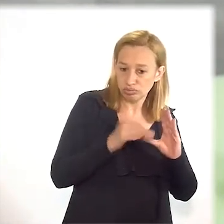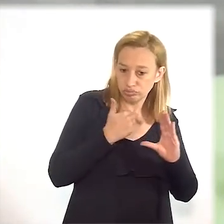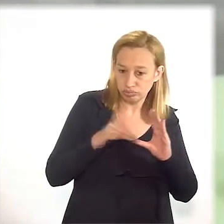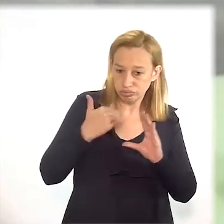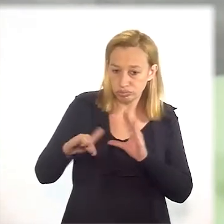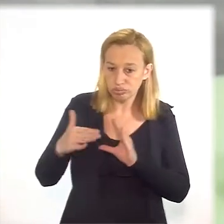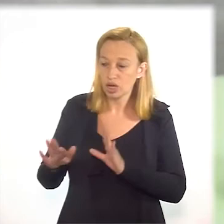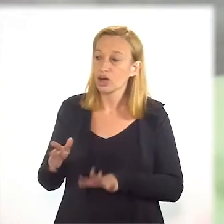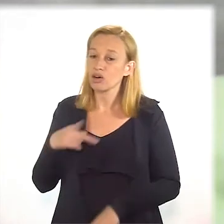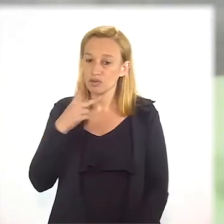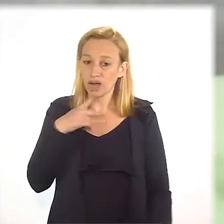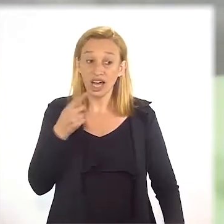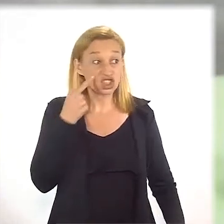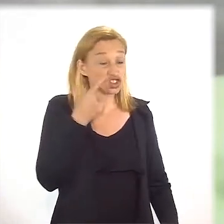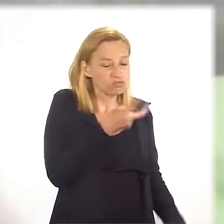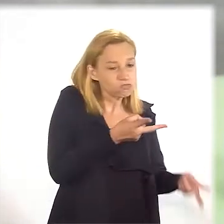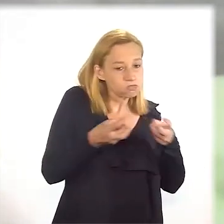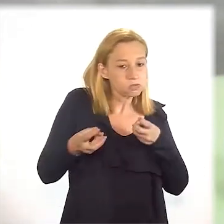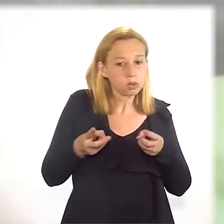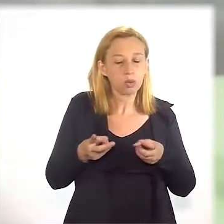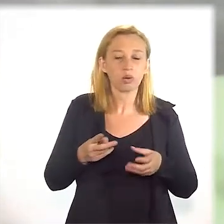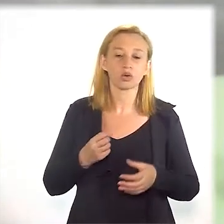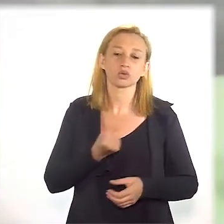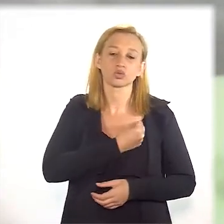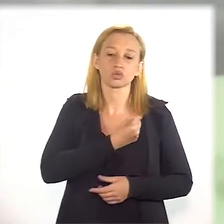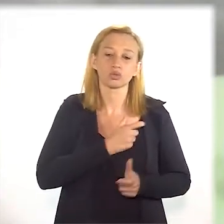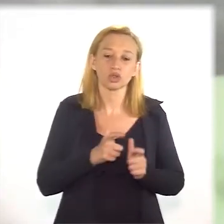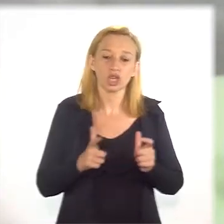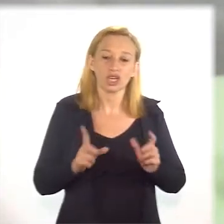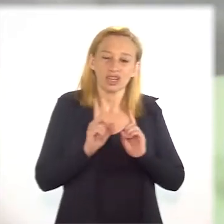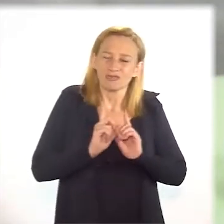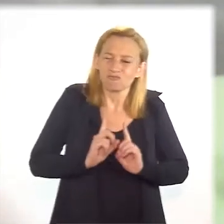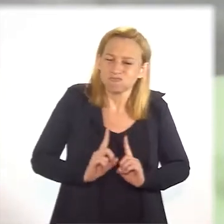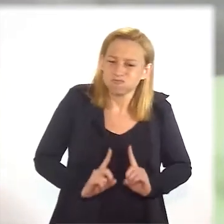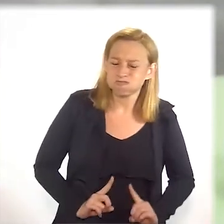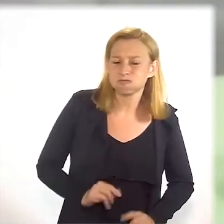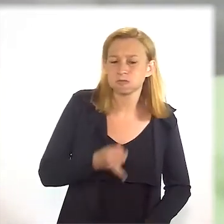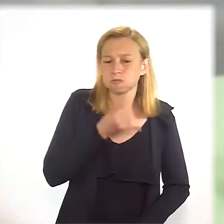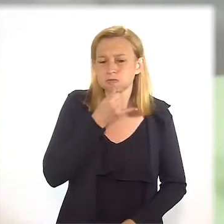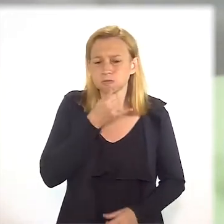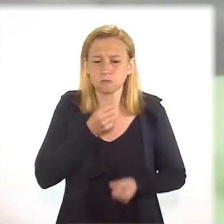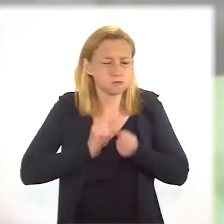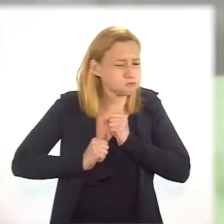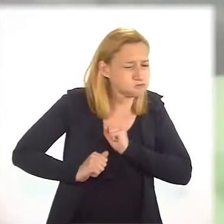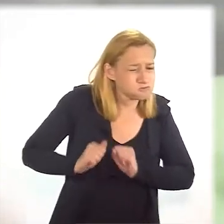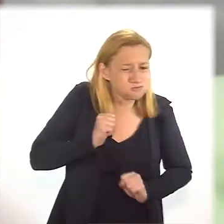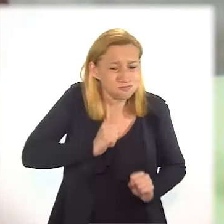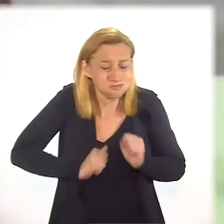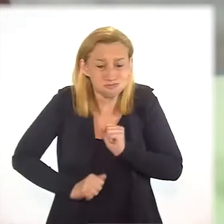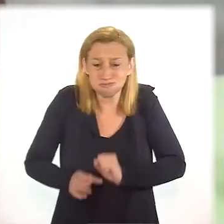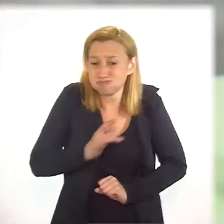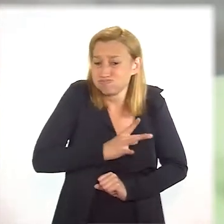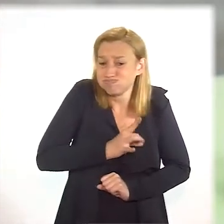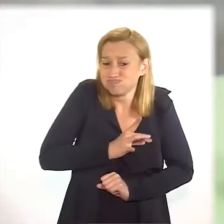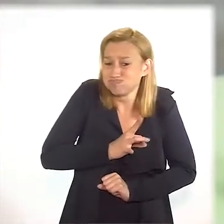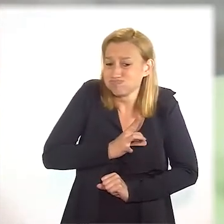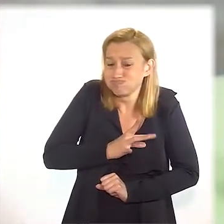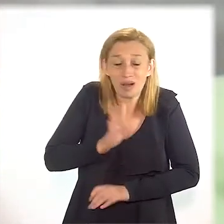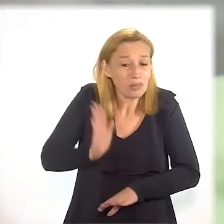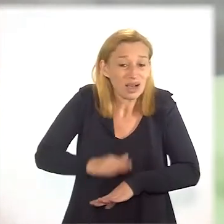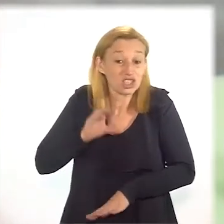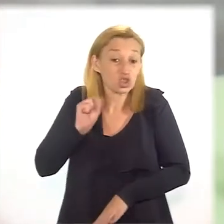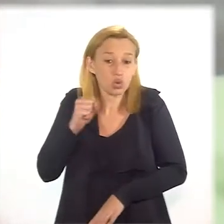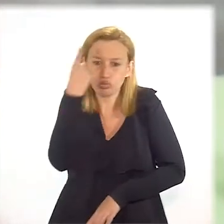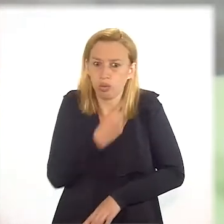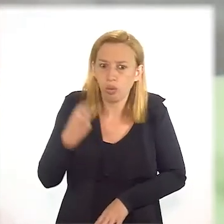alguns dados. A gente viu, assim, na maioria deles, um humor deprimido, tristeza, ansiedade, muito medo, mais de